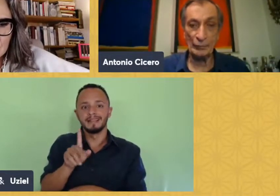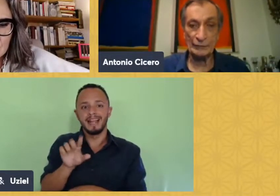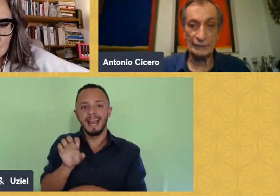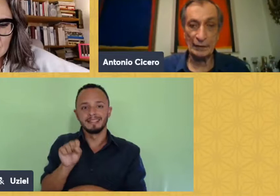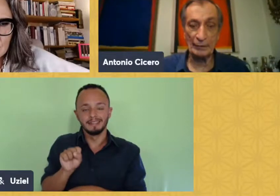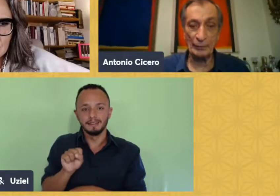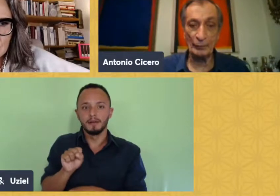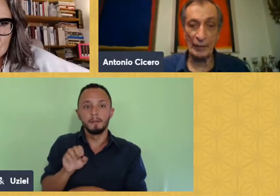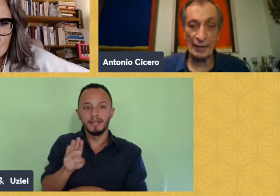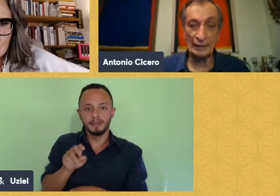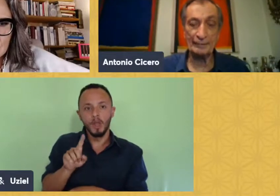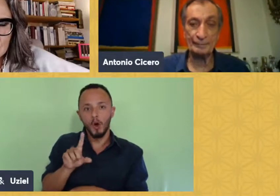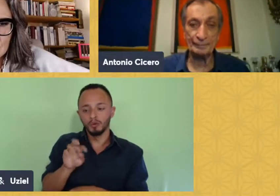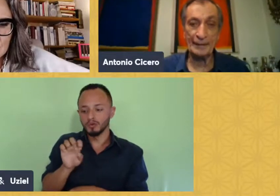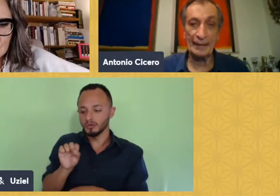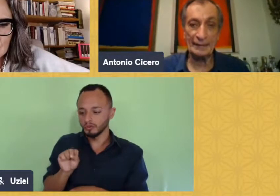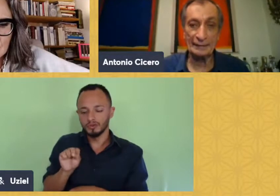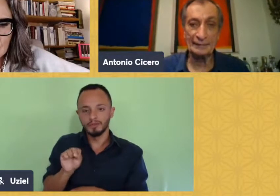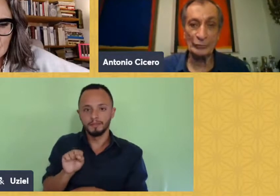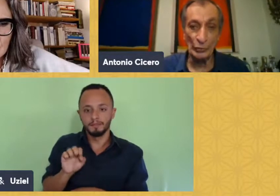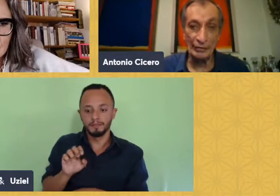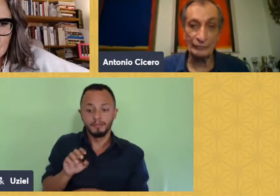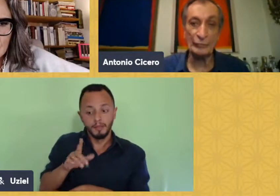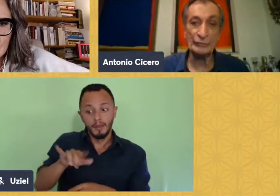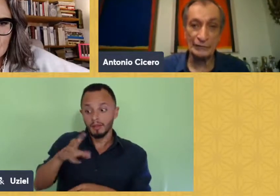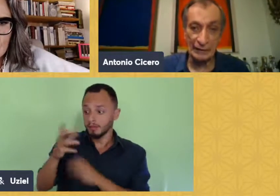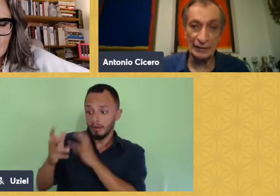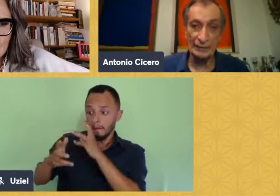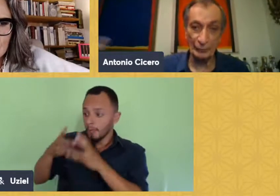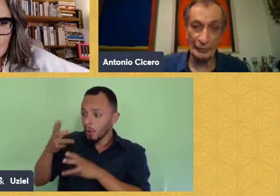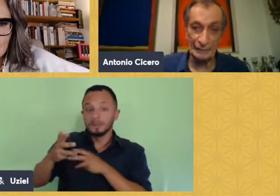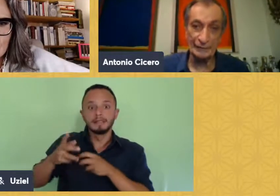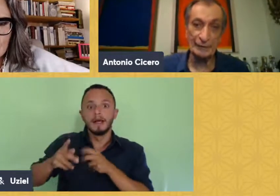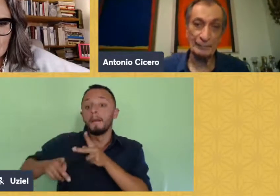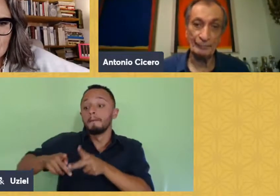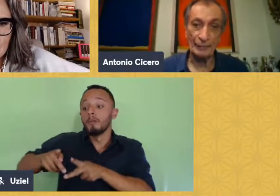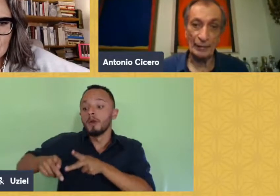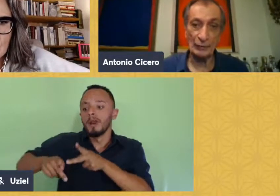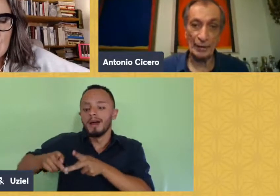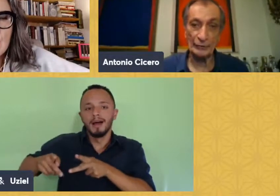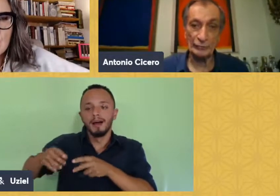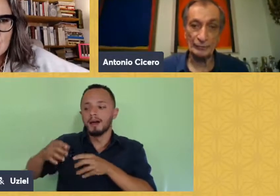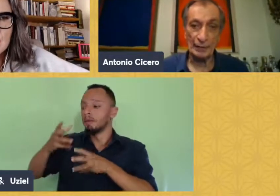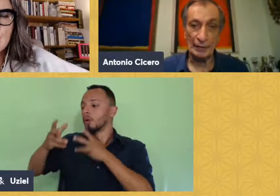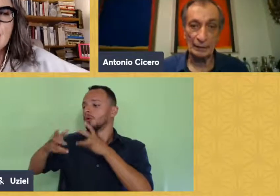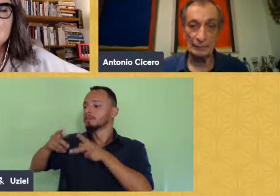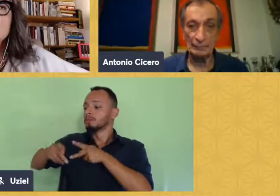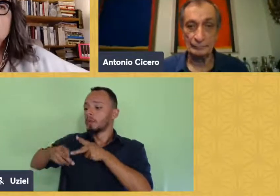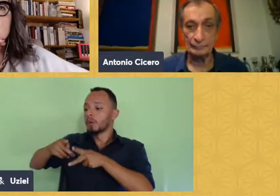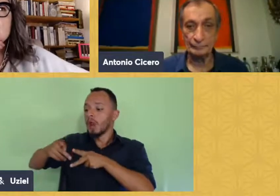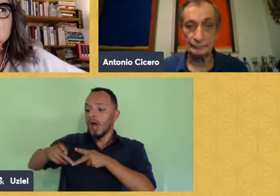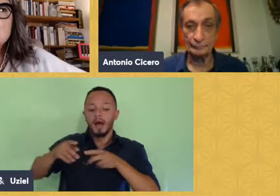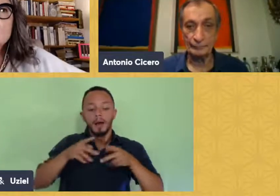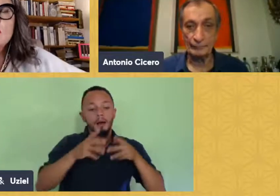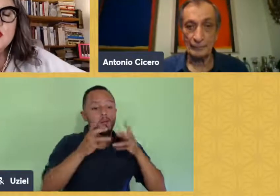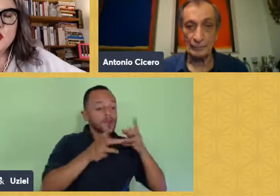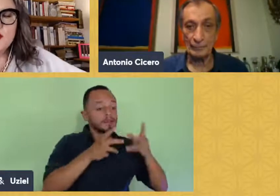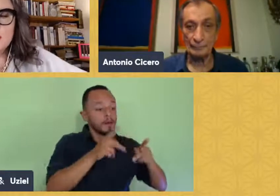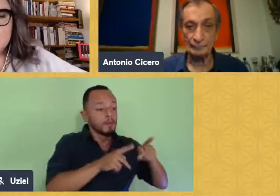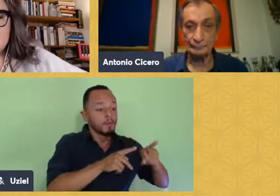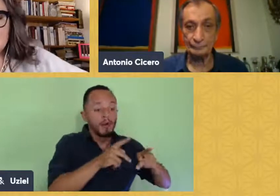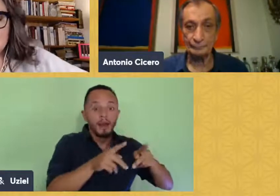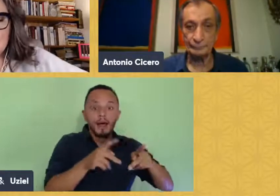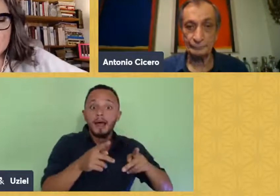em música popular que do nível de grande poesia, eu acho. É que no Brasil, e